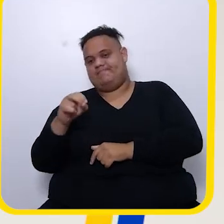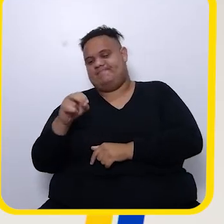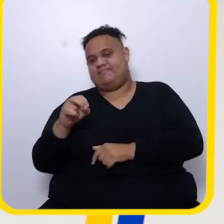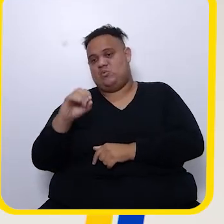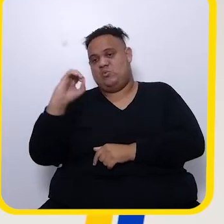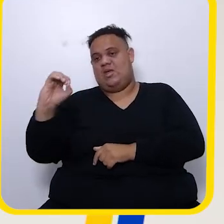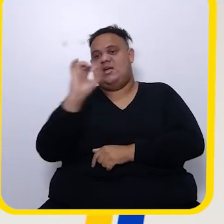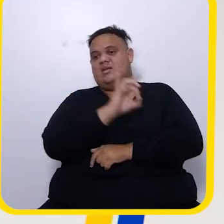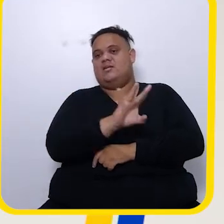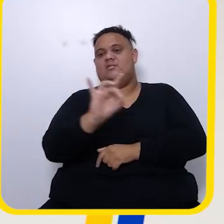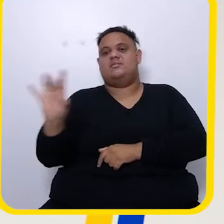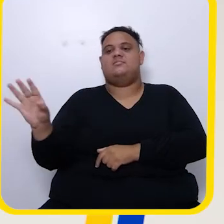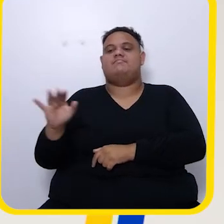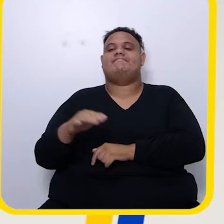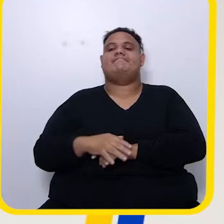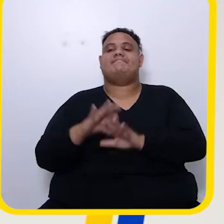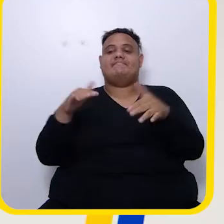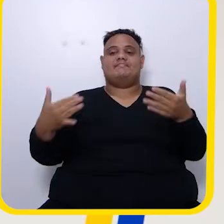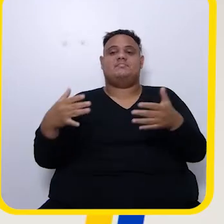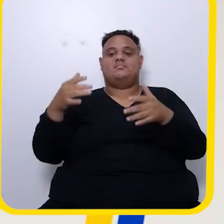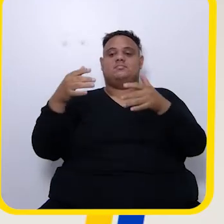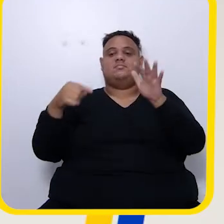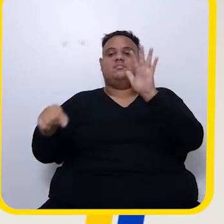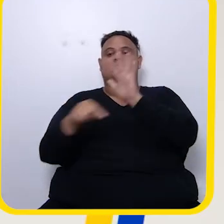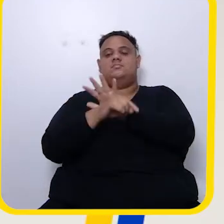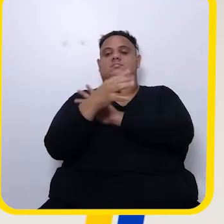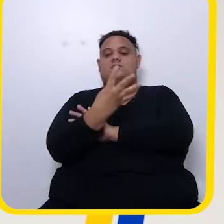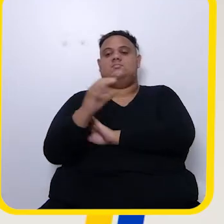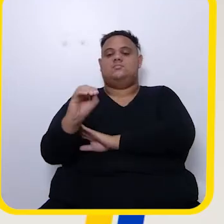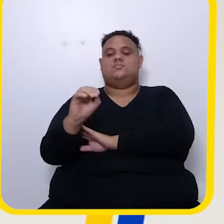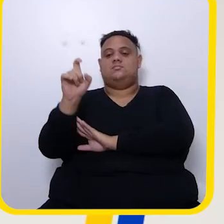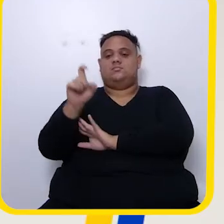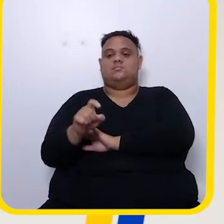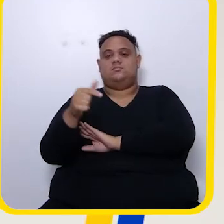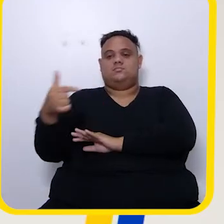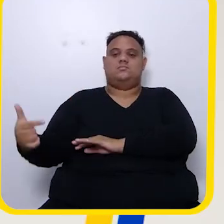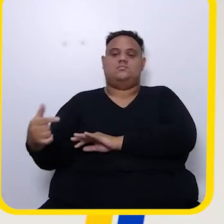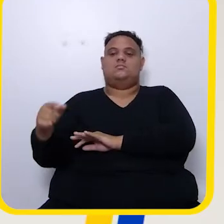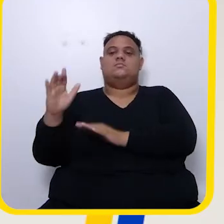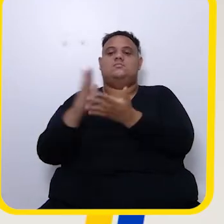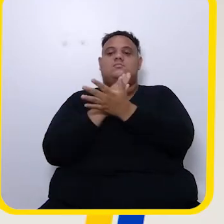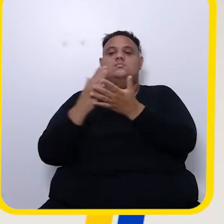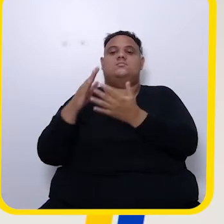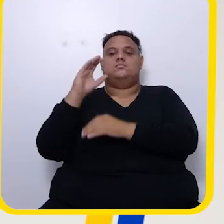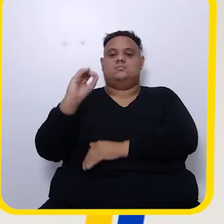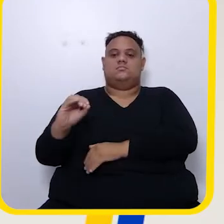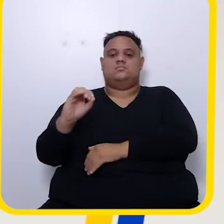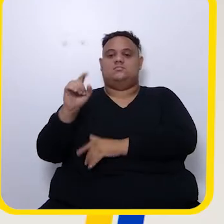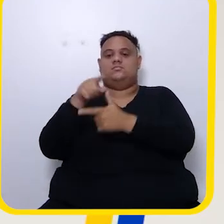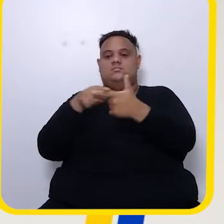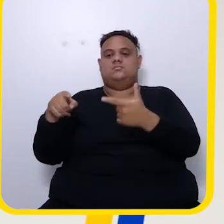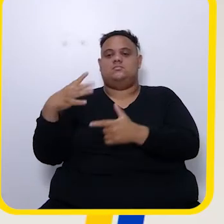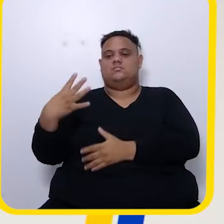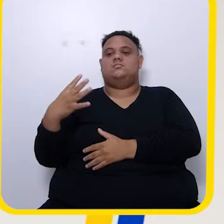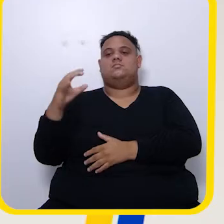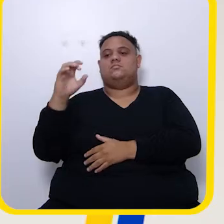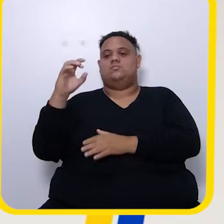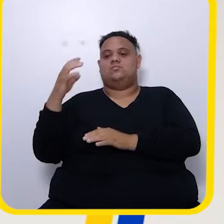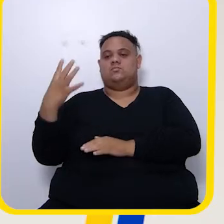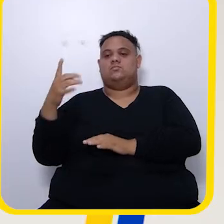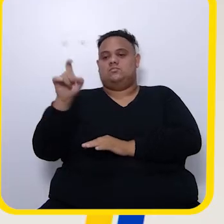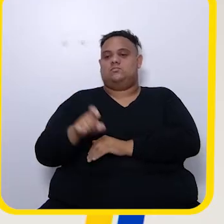mais prática, né? Então, ó, no lugar de menos 40x2, ó, tirando um zero, quando eu divido por 10, fica menos